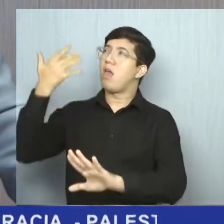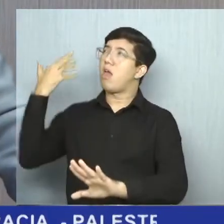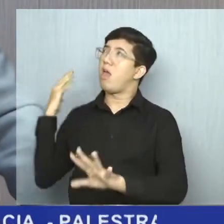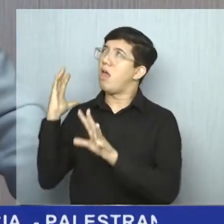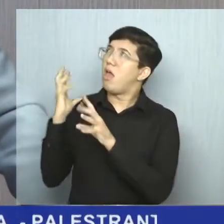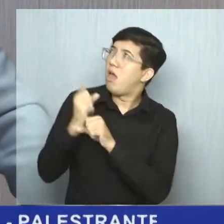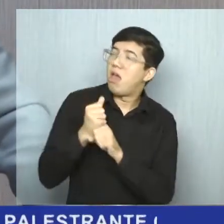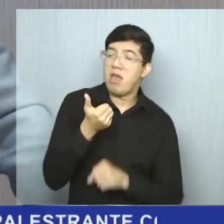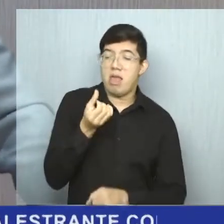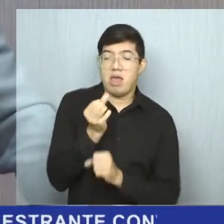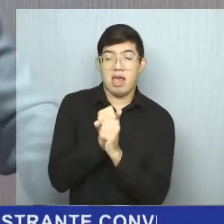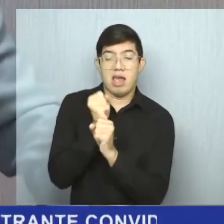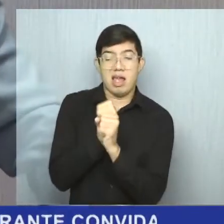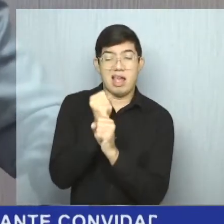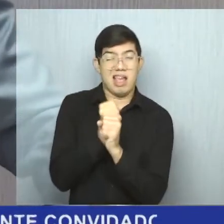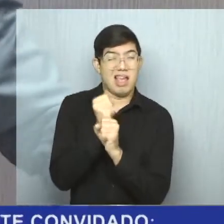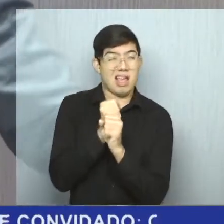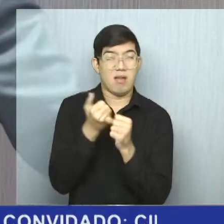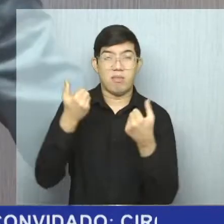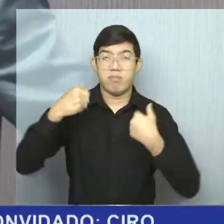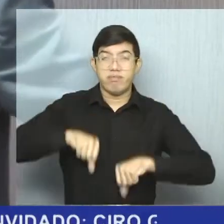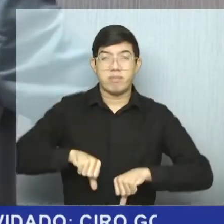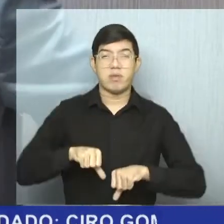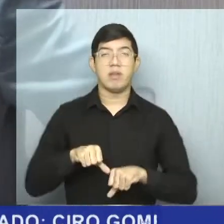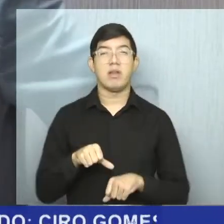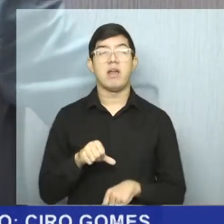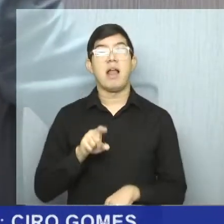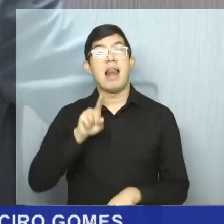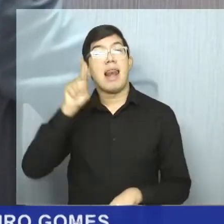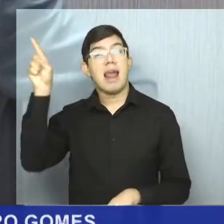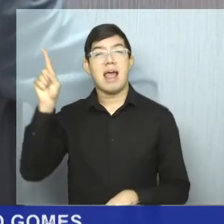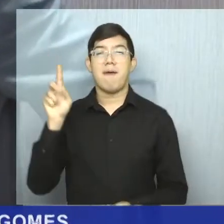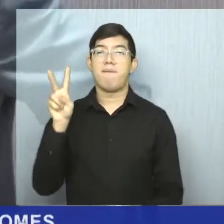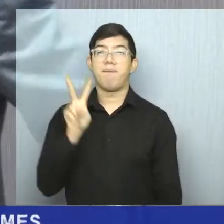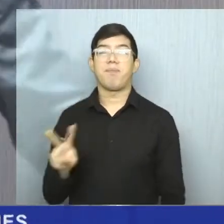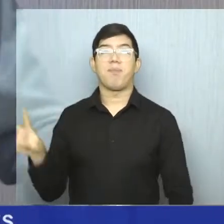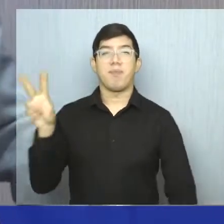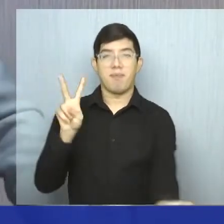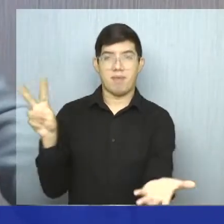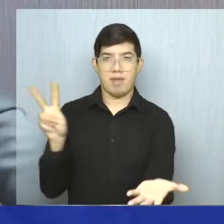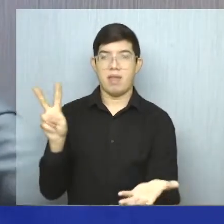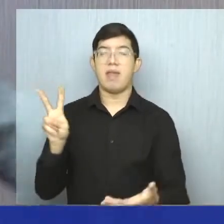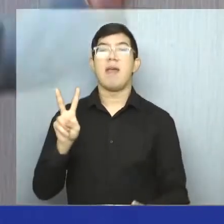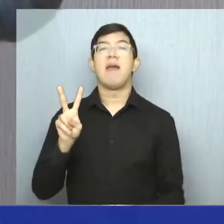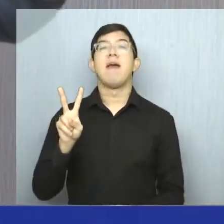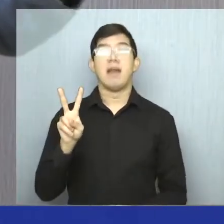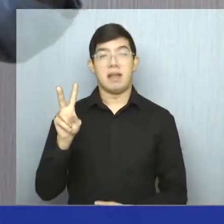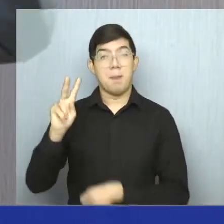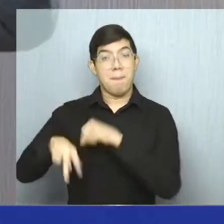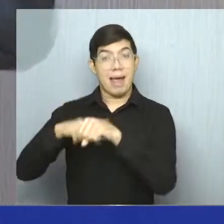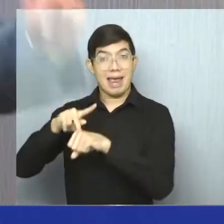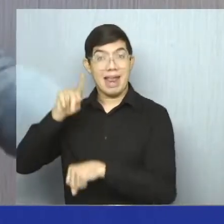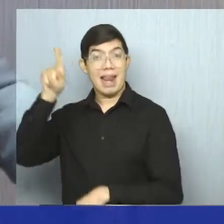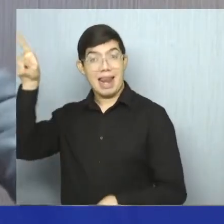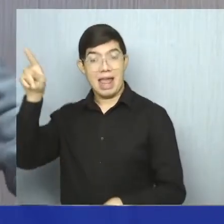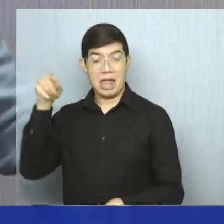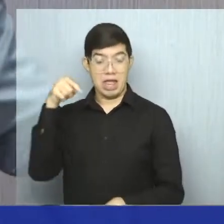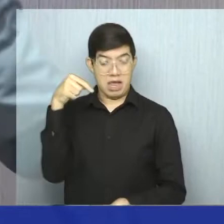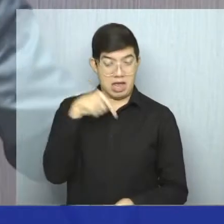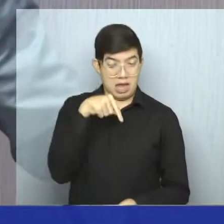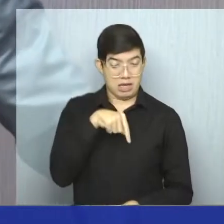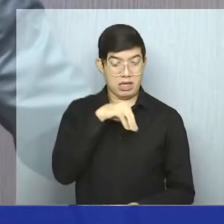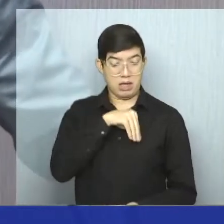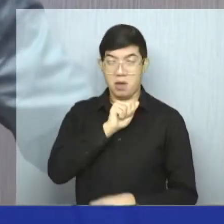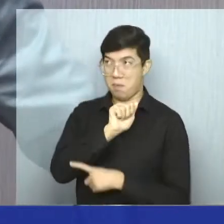só ganha, na verdade, do salário mínimo da Venezuela, que está há anos numa crise institucional, sendo o Brasil a economia mais